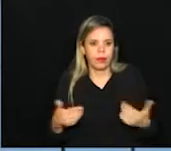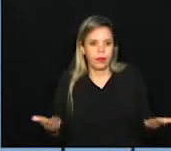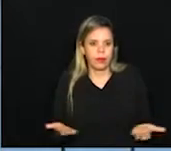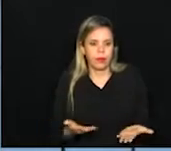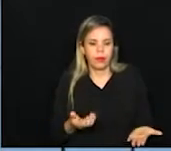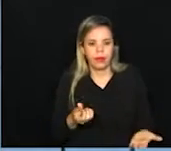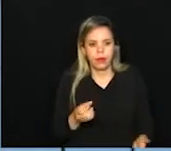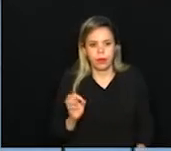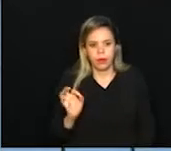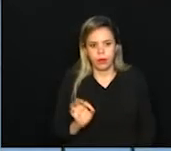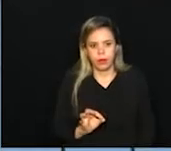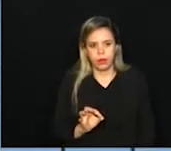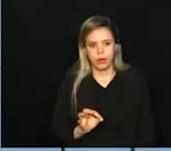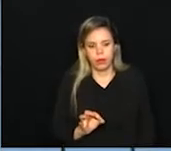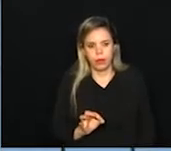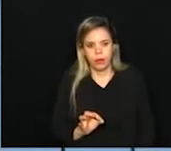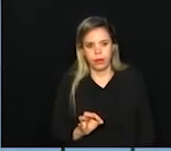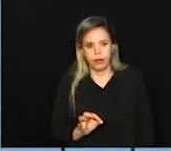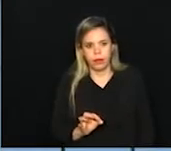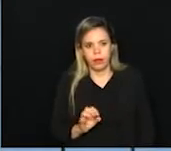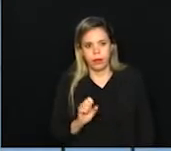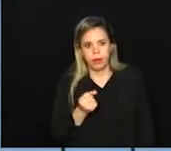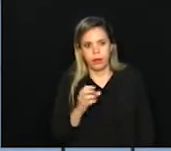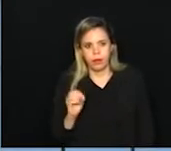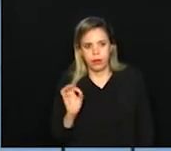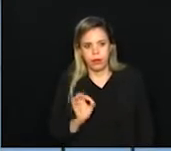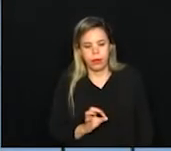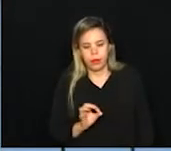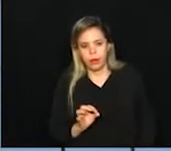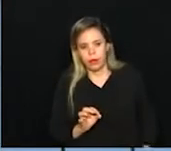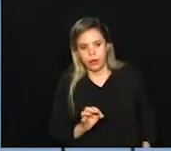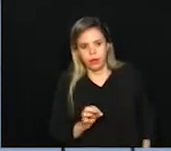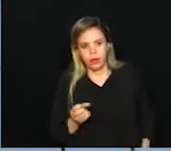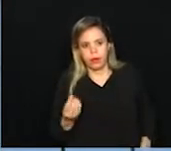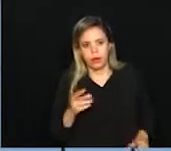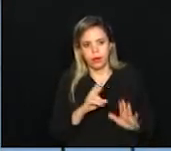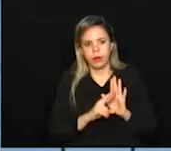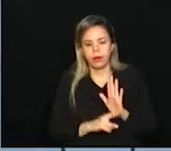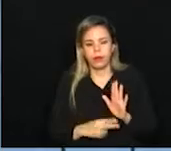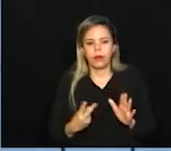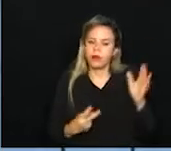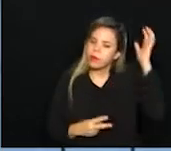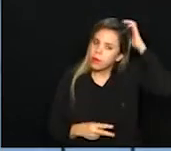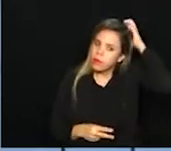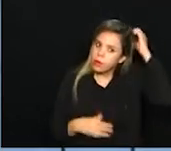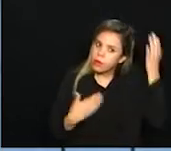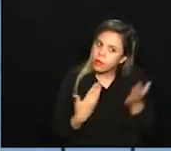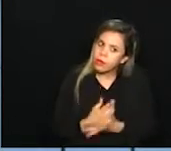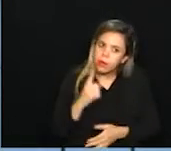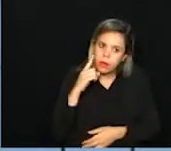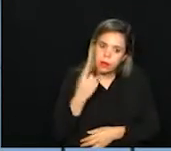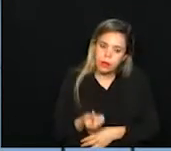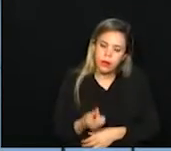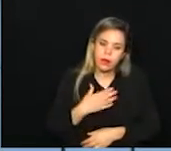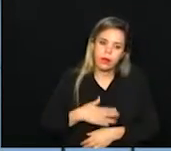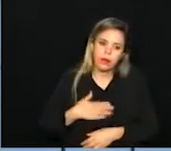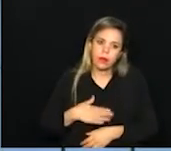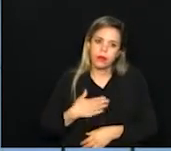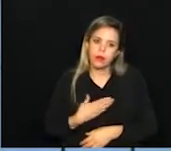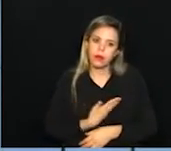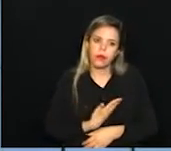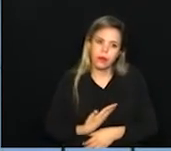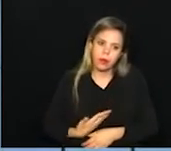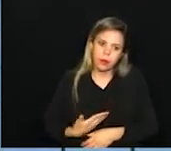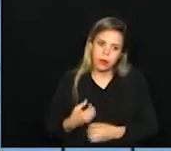de 60%, vai ser de 80%. As novas regras vão valer até o dia 16 de agosto e o